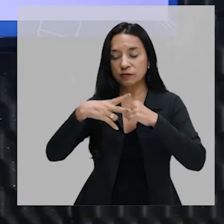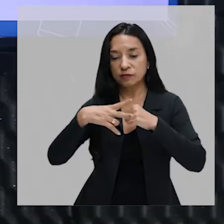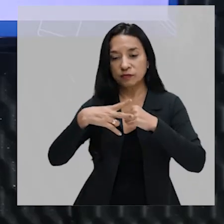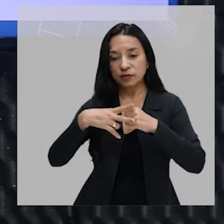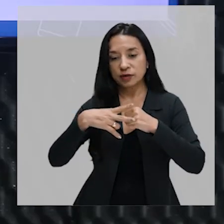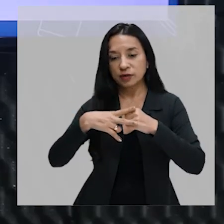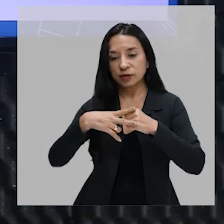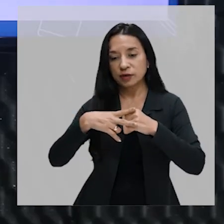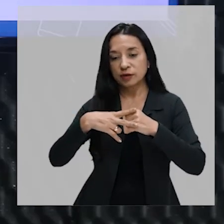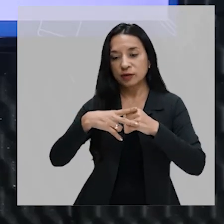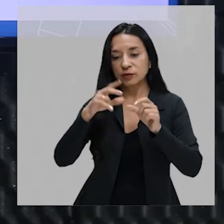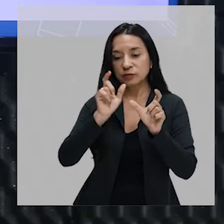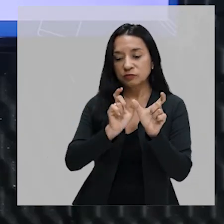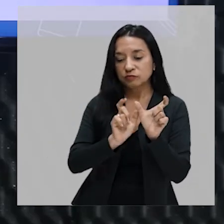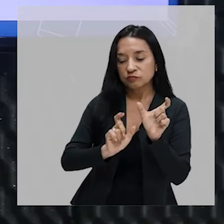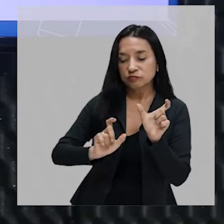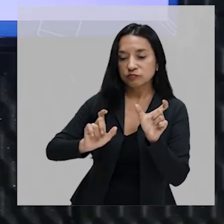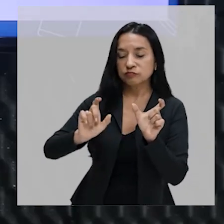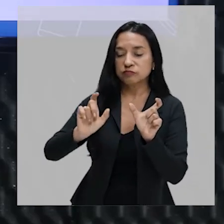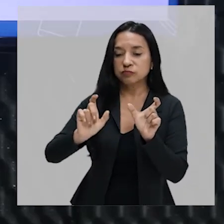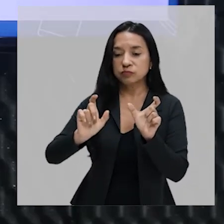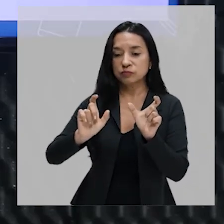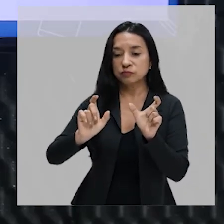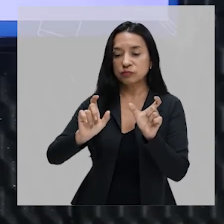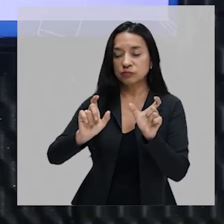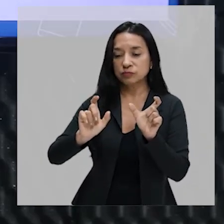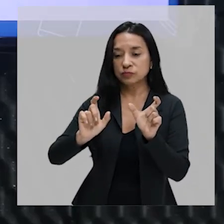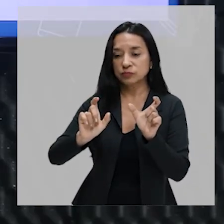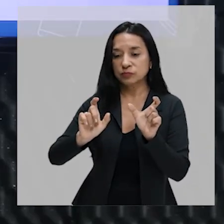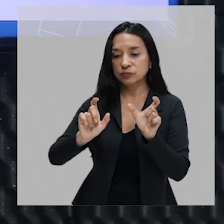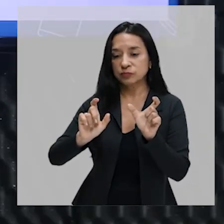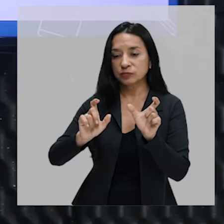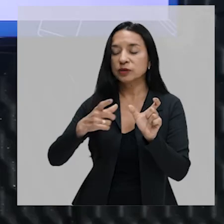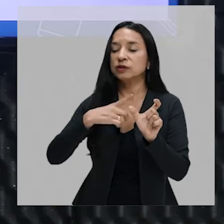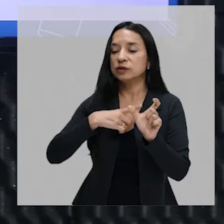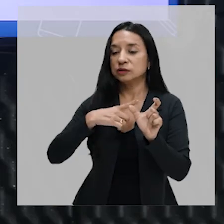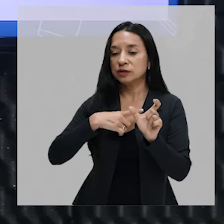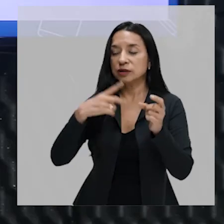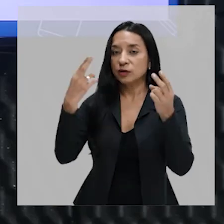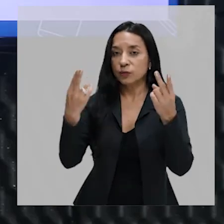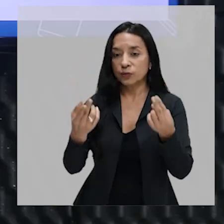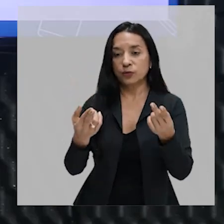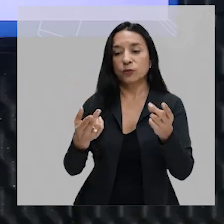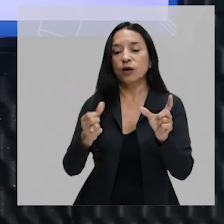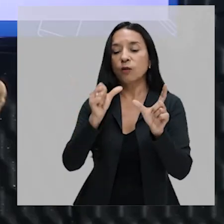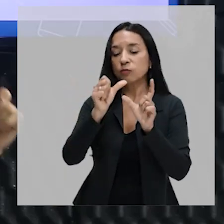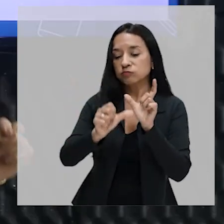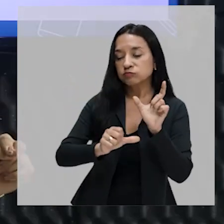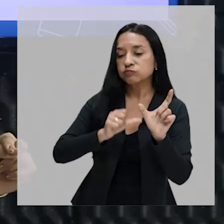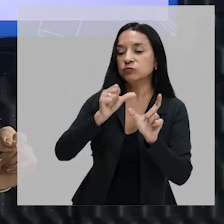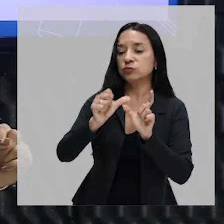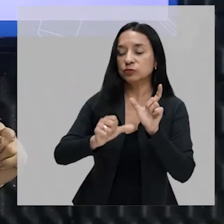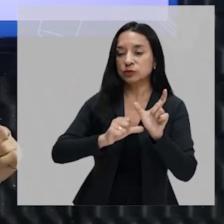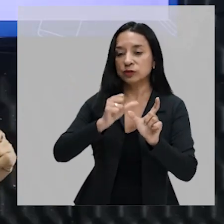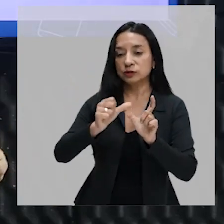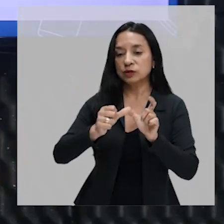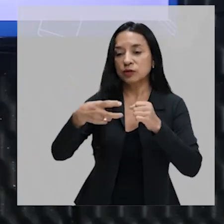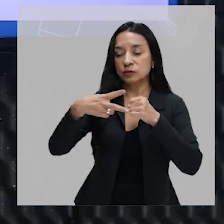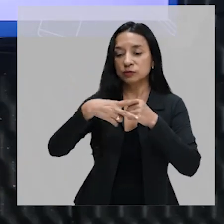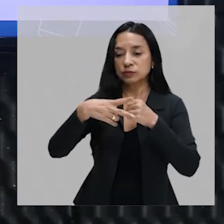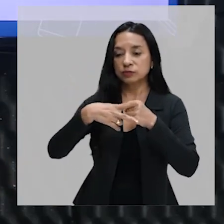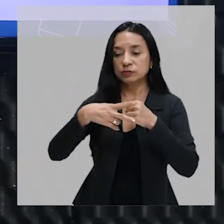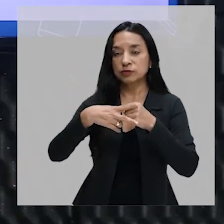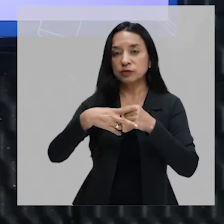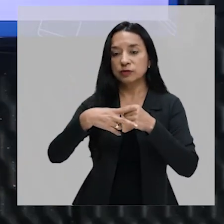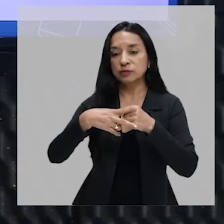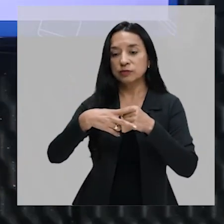Verbos derivados terão a mesma conjugação dos